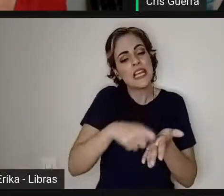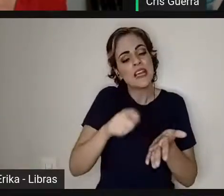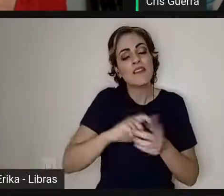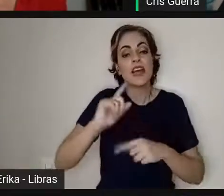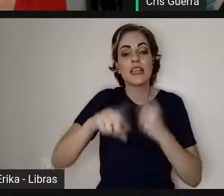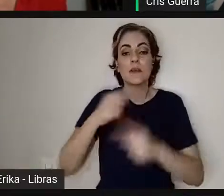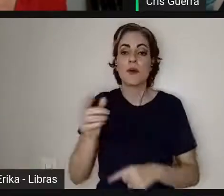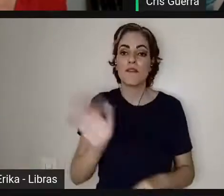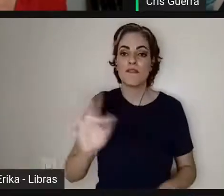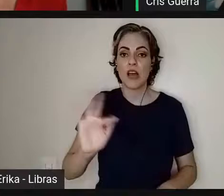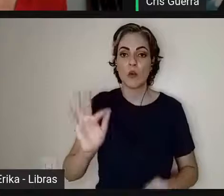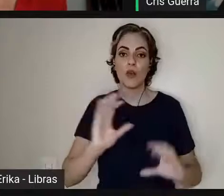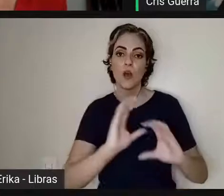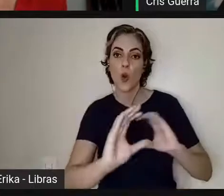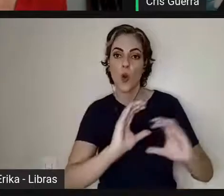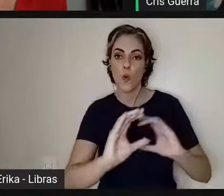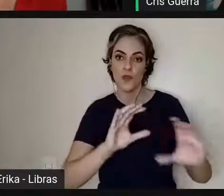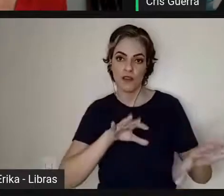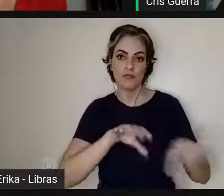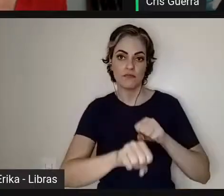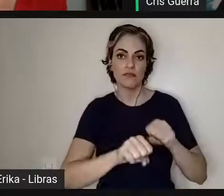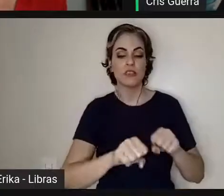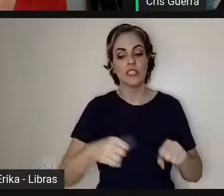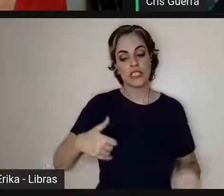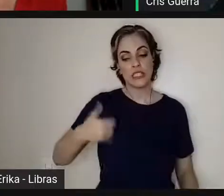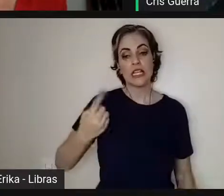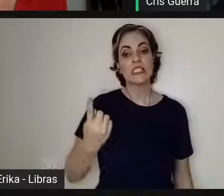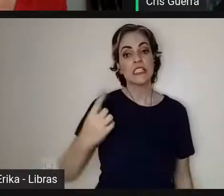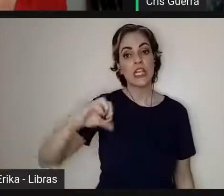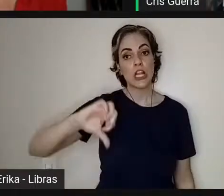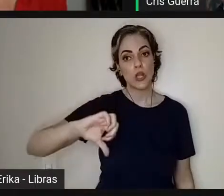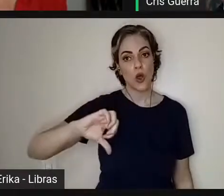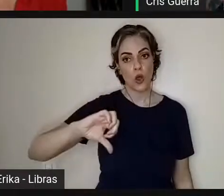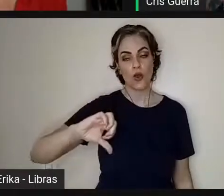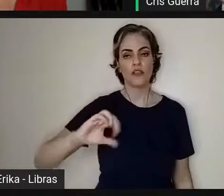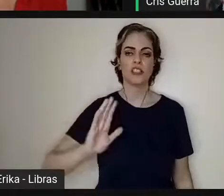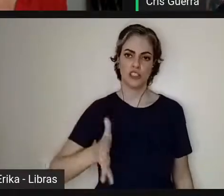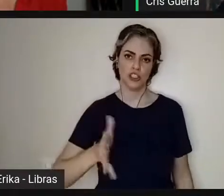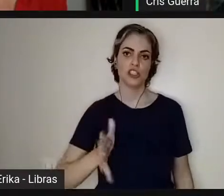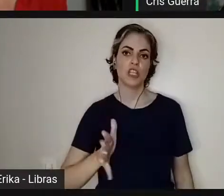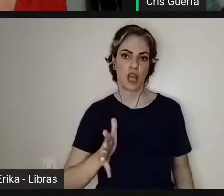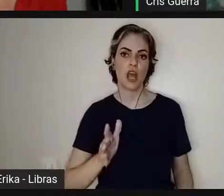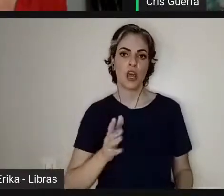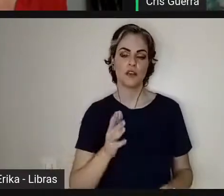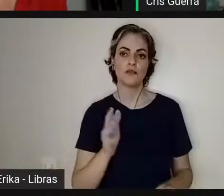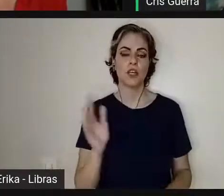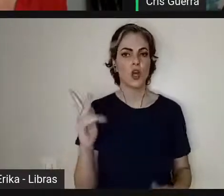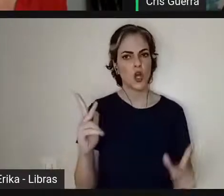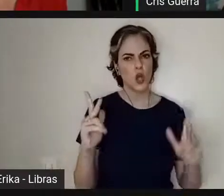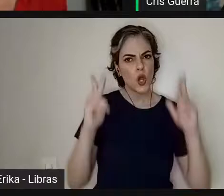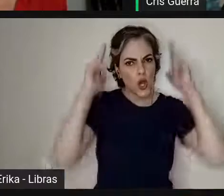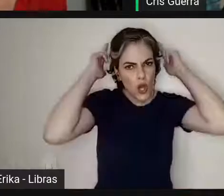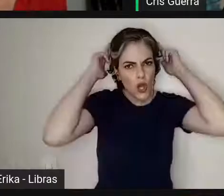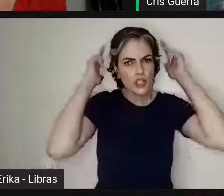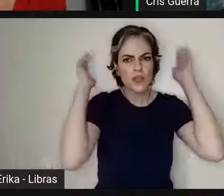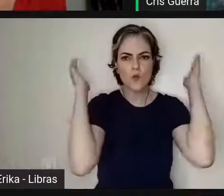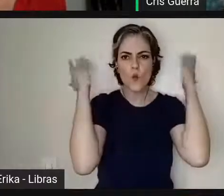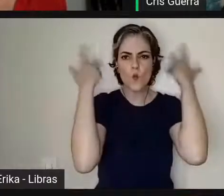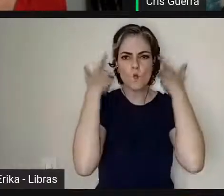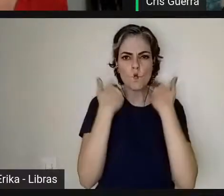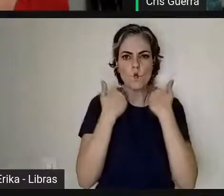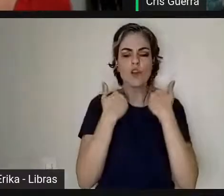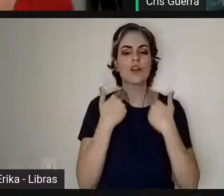de comunicação. E com 19 anos, eu já na faculdade de comunicação cortei meu cabelo curtinho, e isso foi